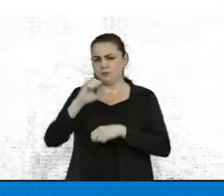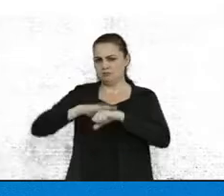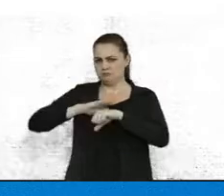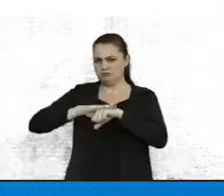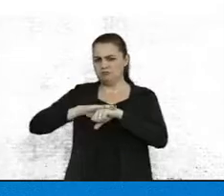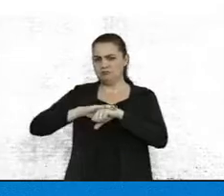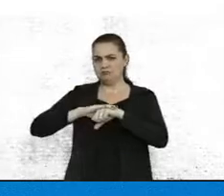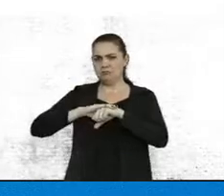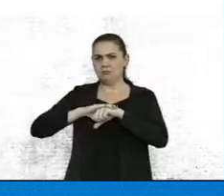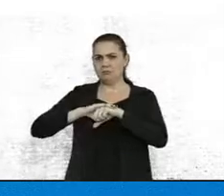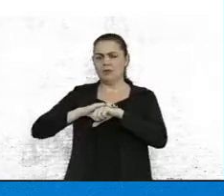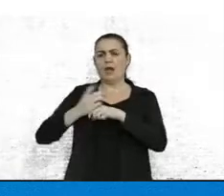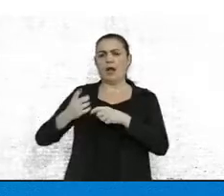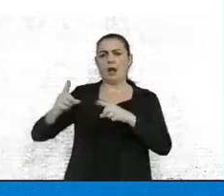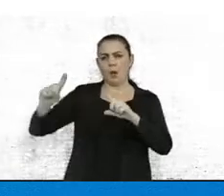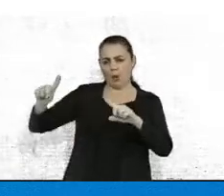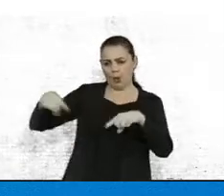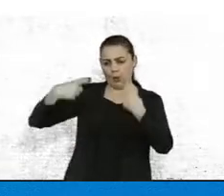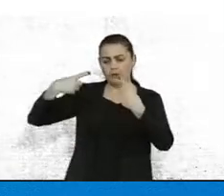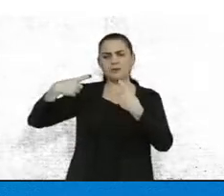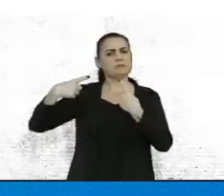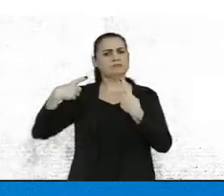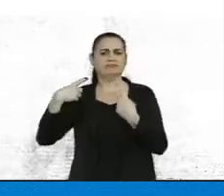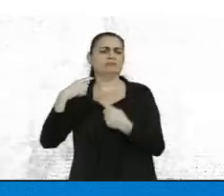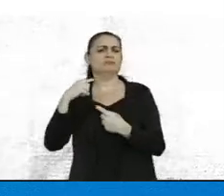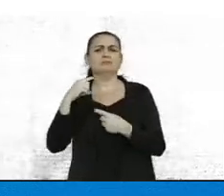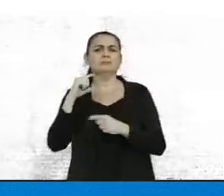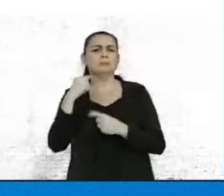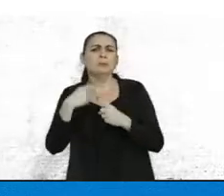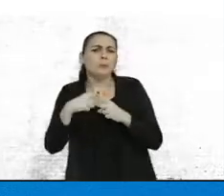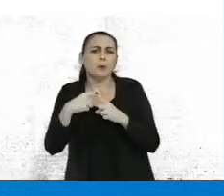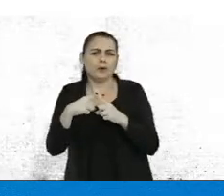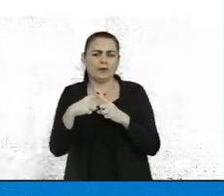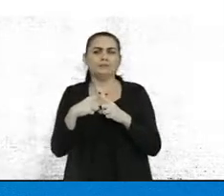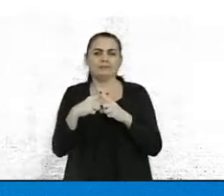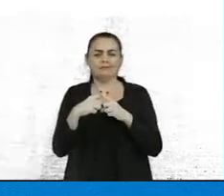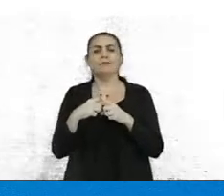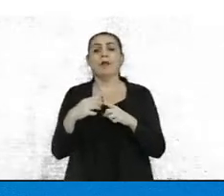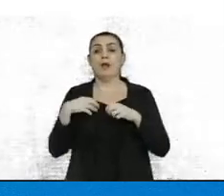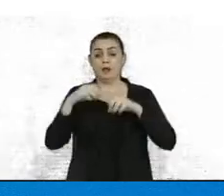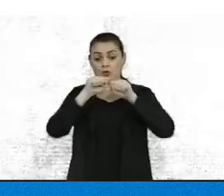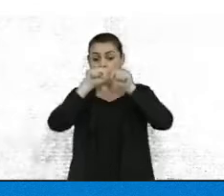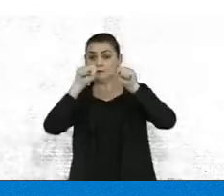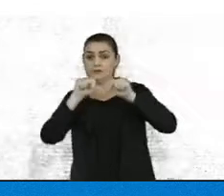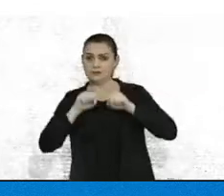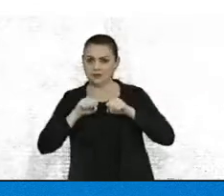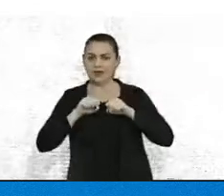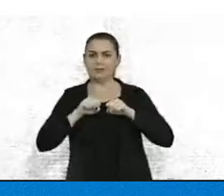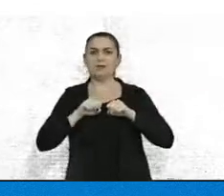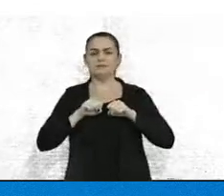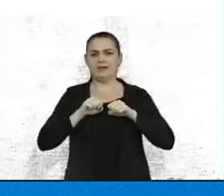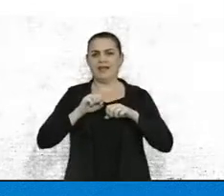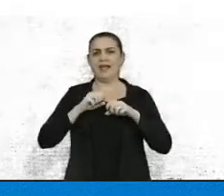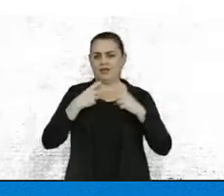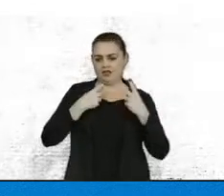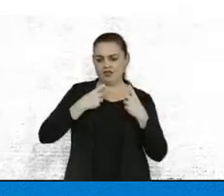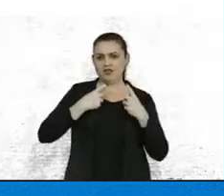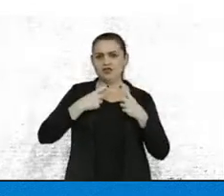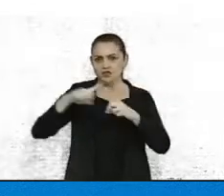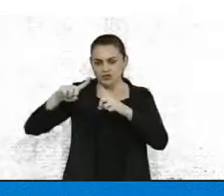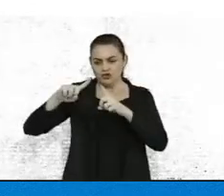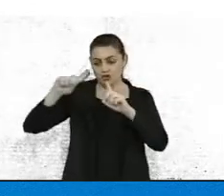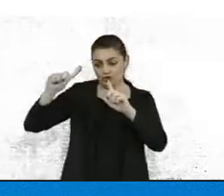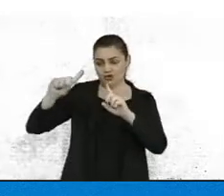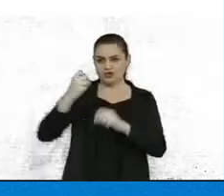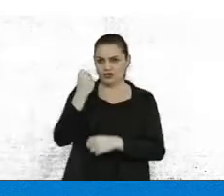uma coisa extremamente complexa, que foi feito, foi desenhado para nos ajudar, o que acontece que um